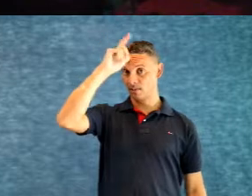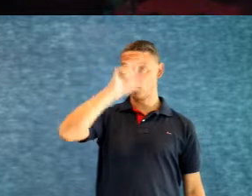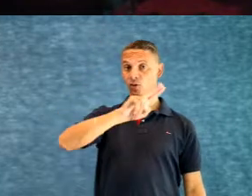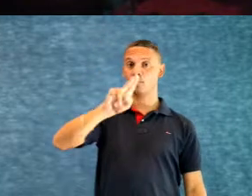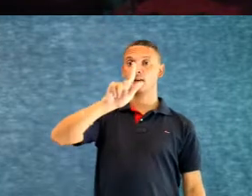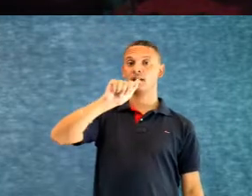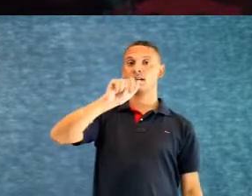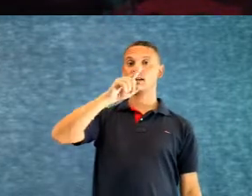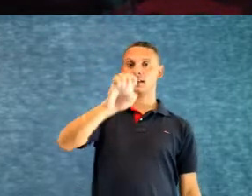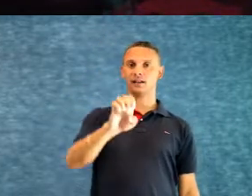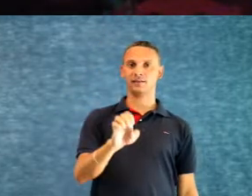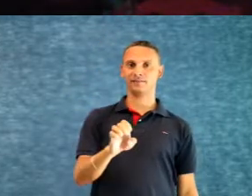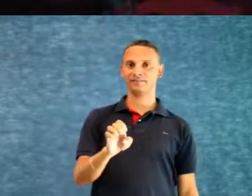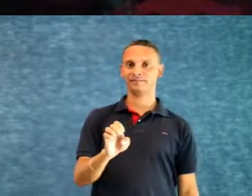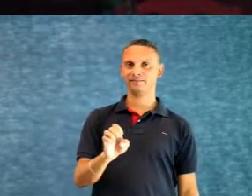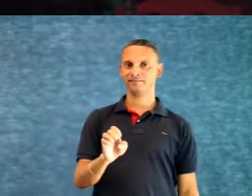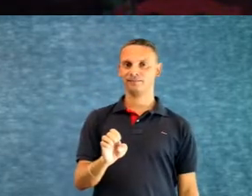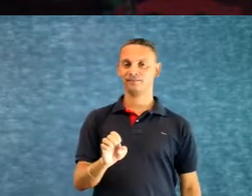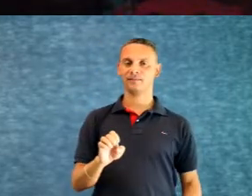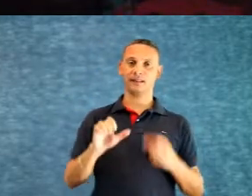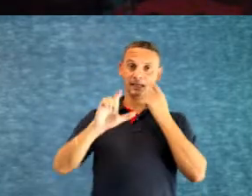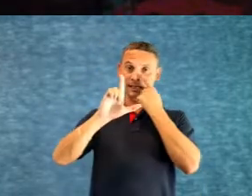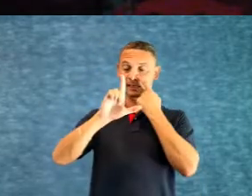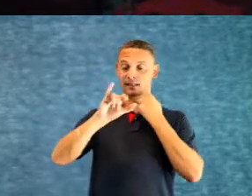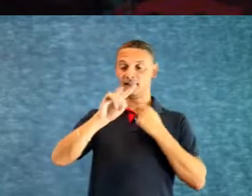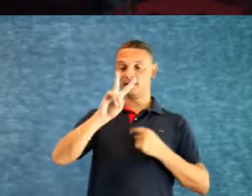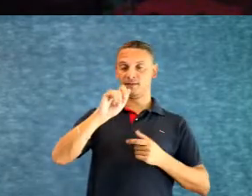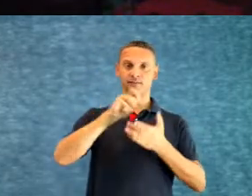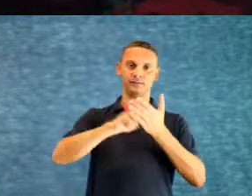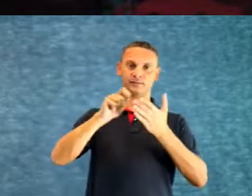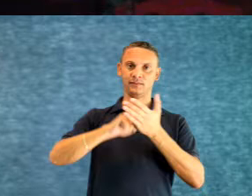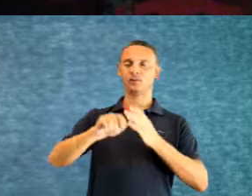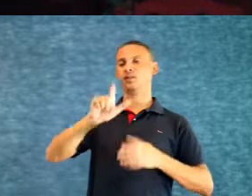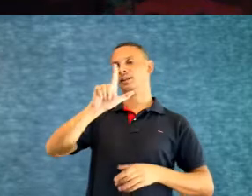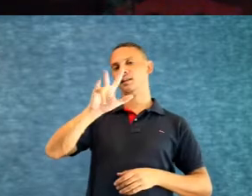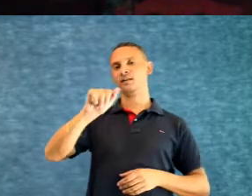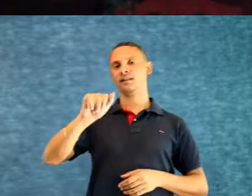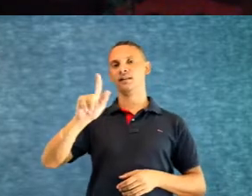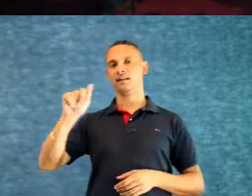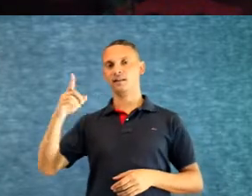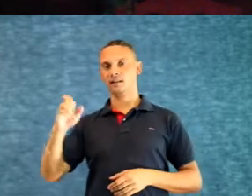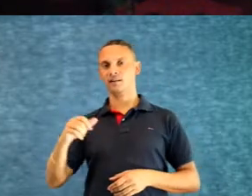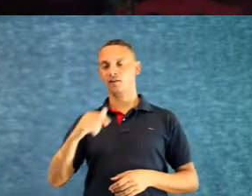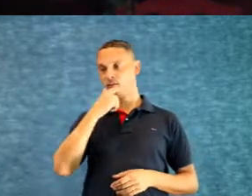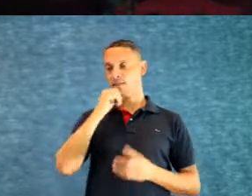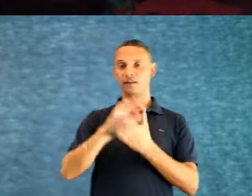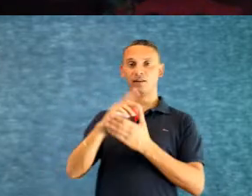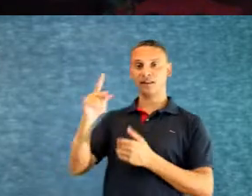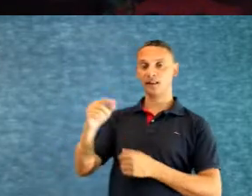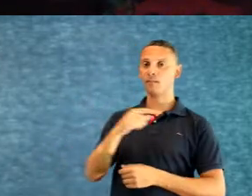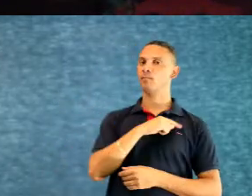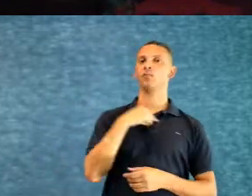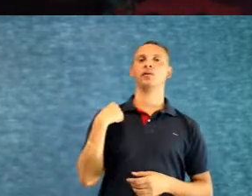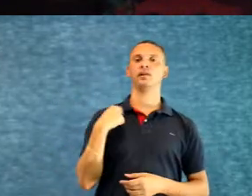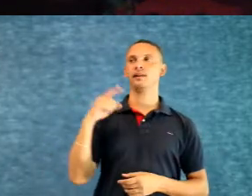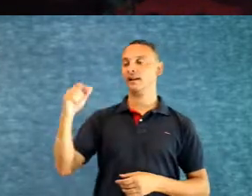Nízia Floresta. Quer dizer, nem é Dionísia Gonçalves, não é o nome da família. Então, foi sendo esquecida. As notícias que